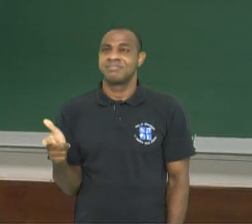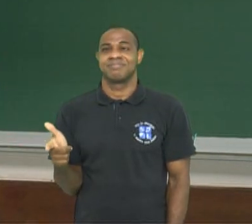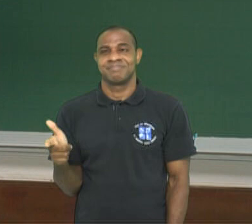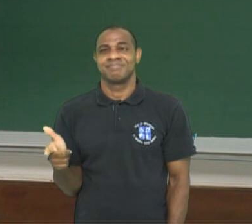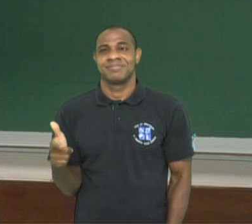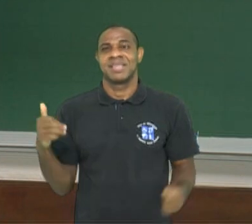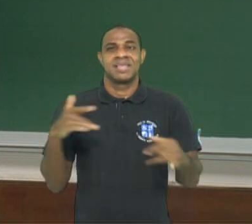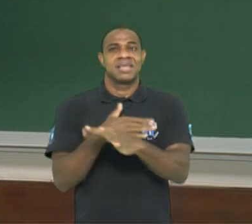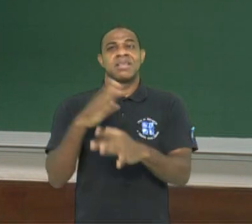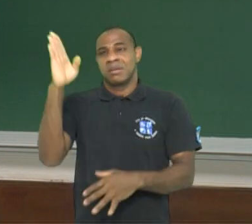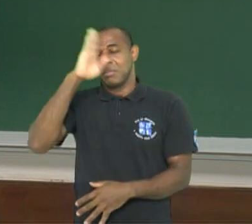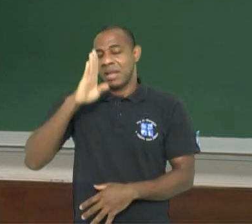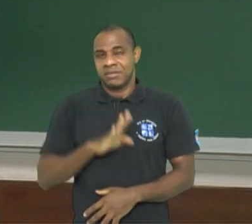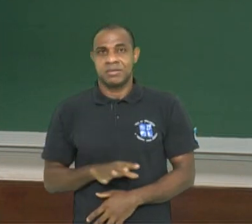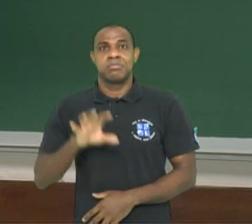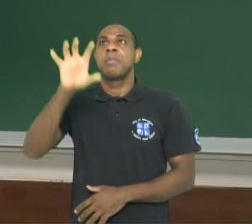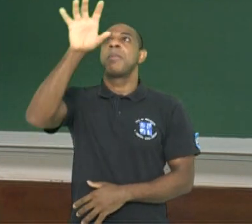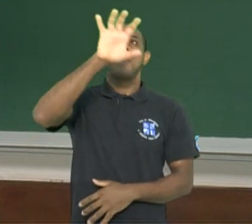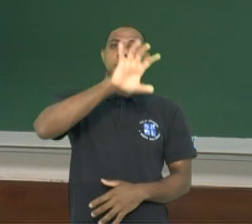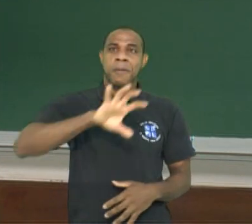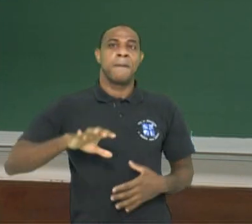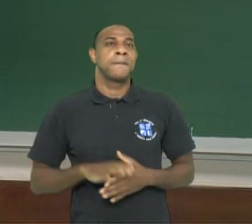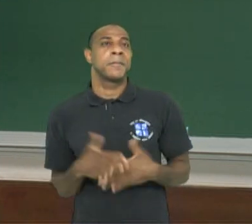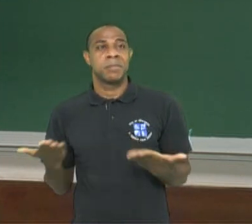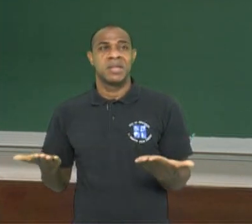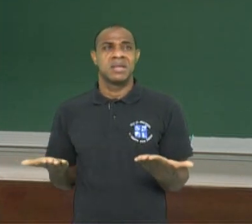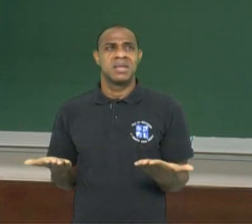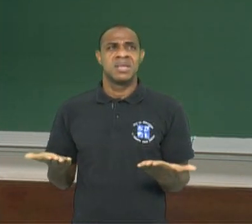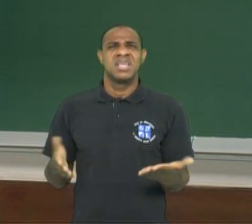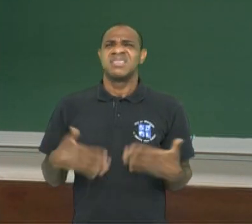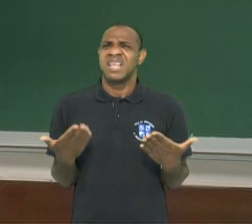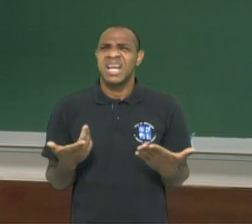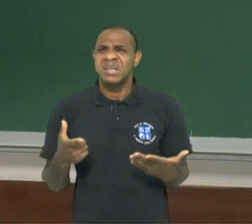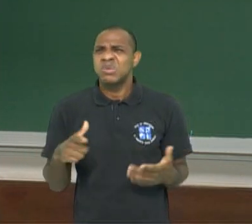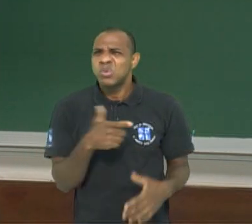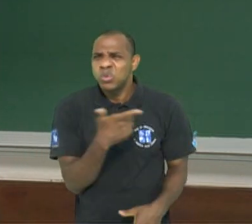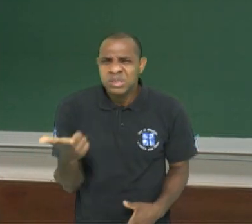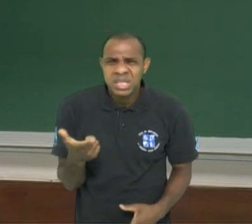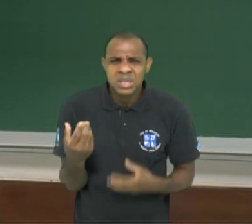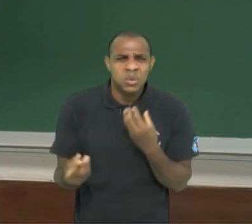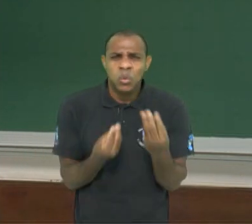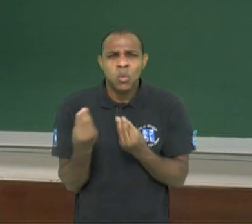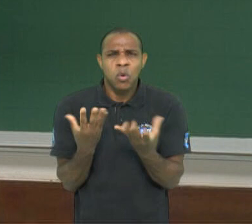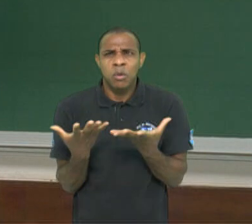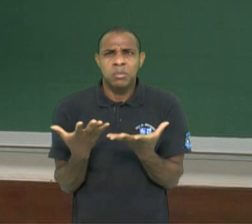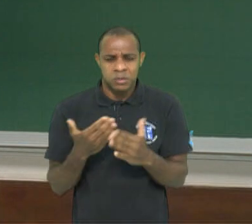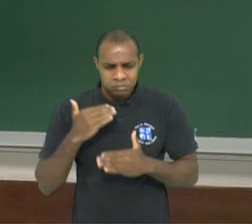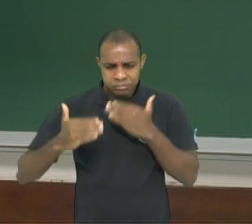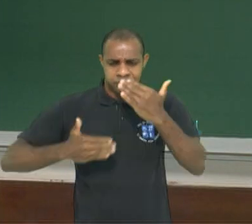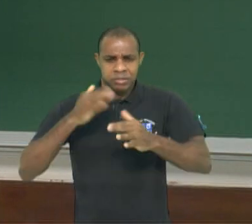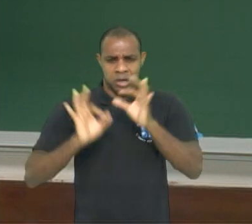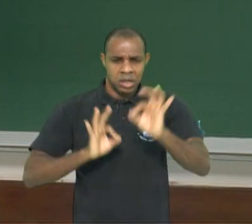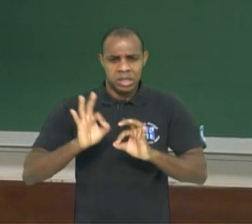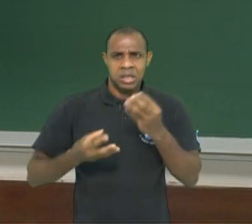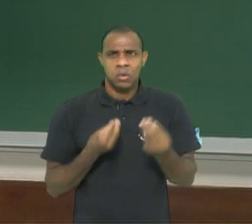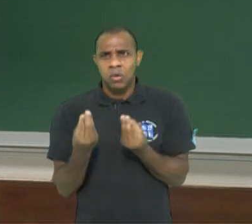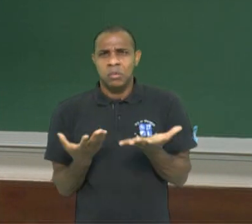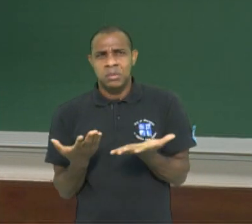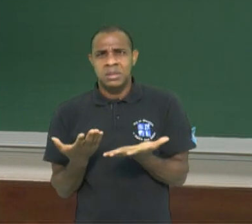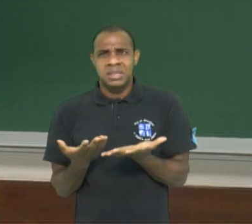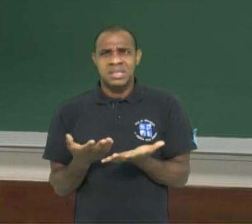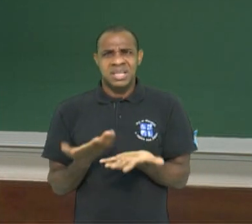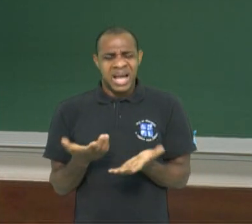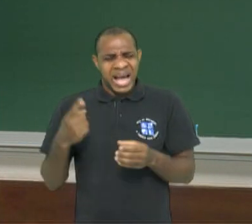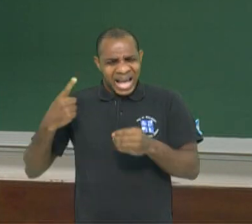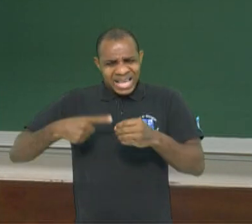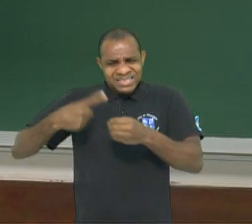dessas cidades brasileiras. Agora, será que não há nenhuma forma de direcionar esse desenvolvimento? Será que as